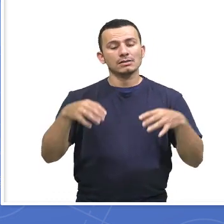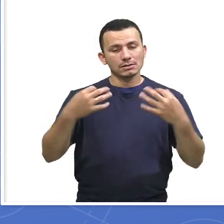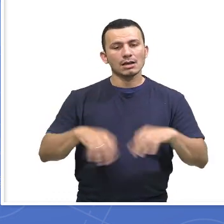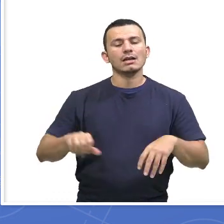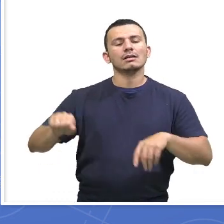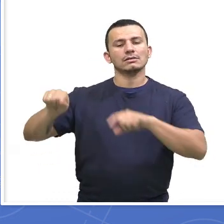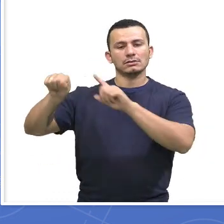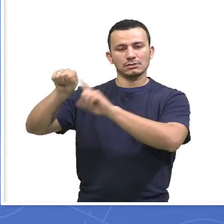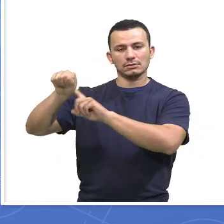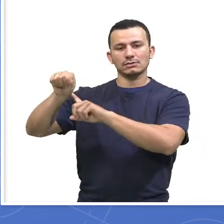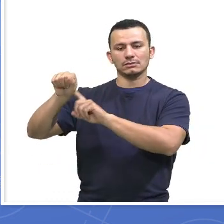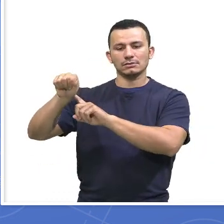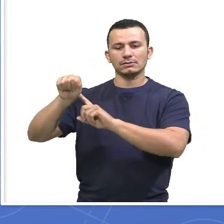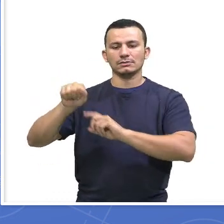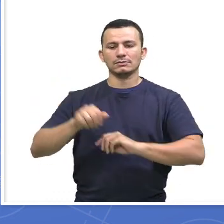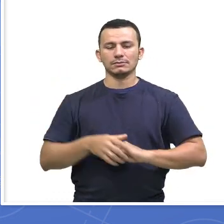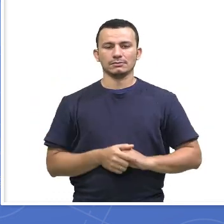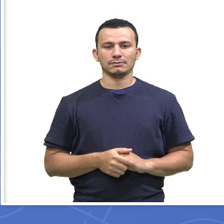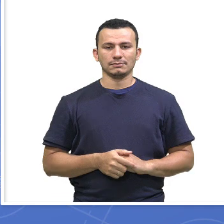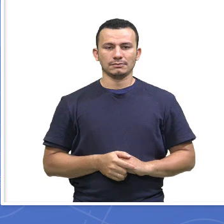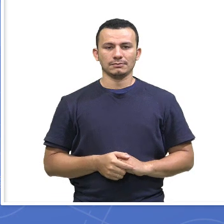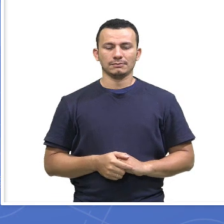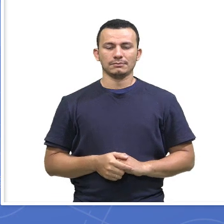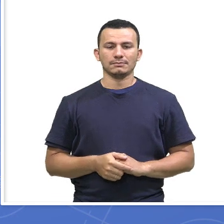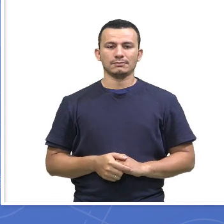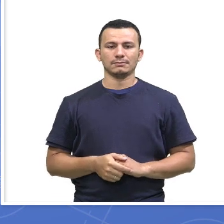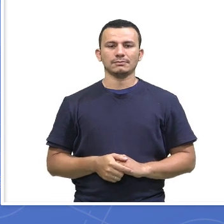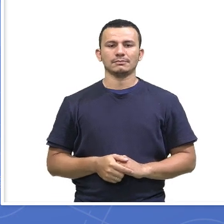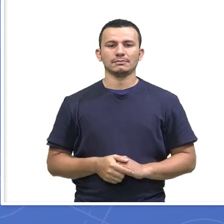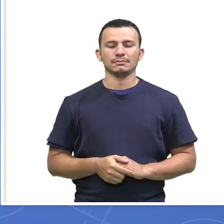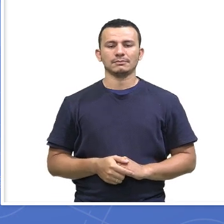resposta correta mesmo é essa letra A aí, ó.